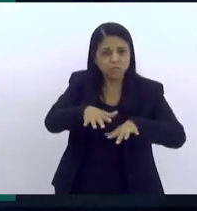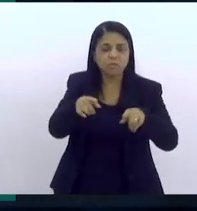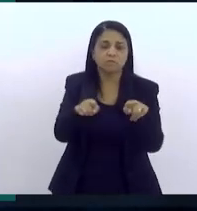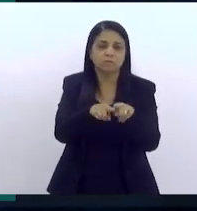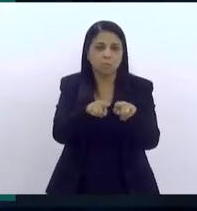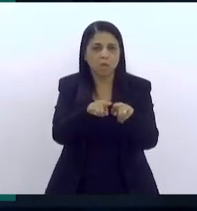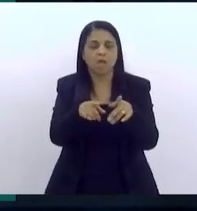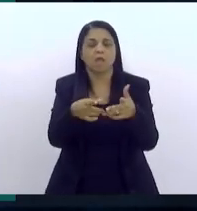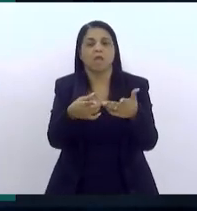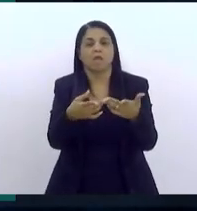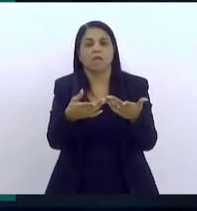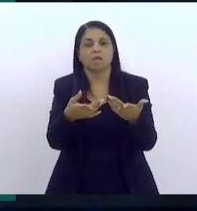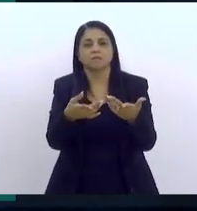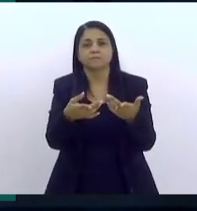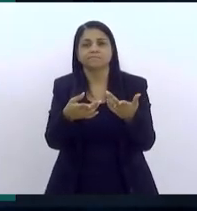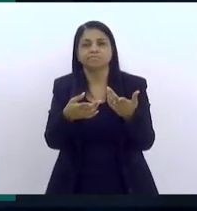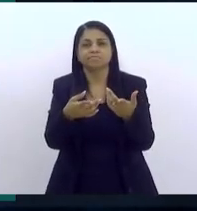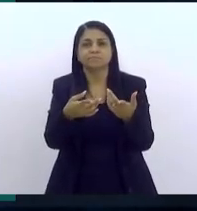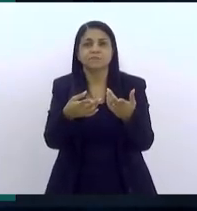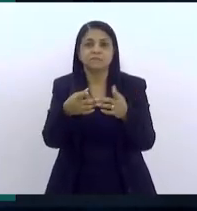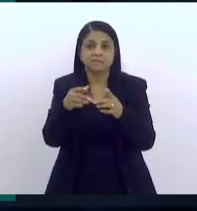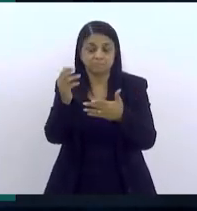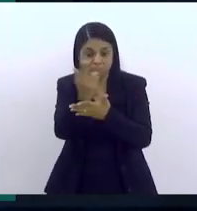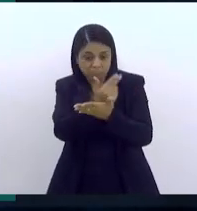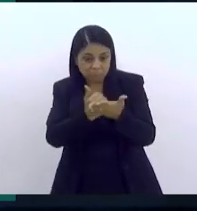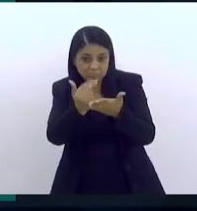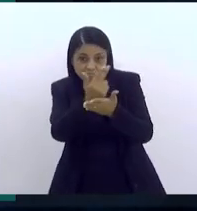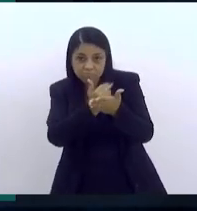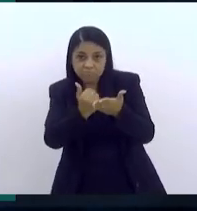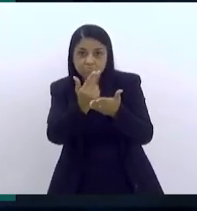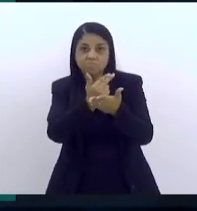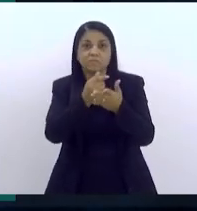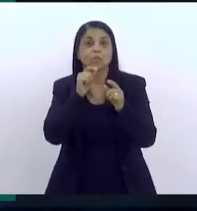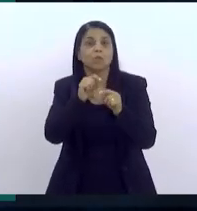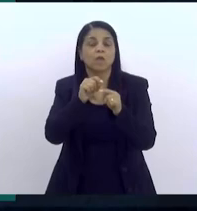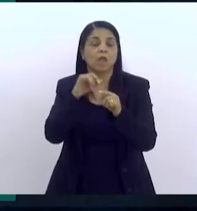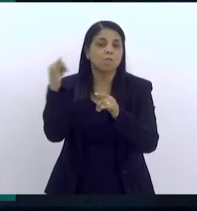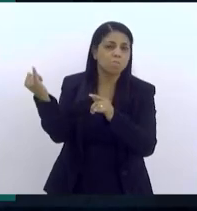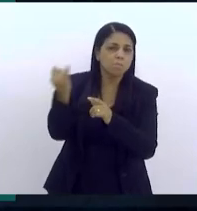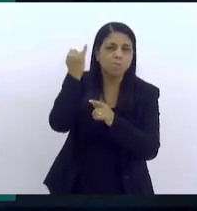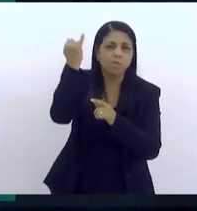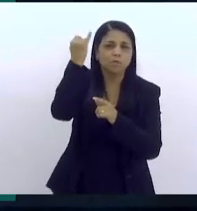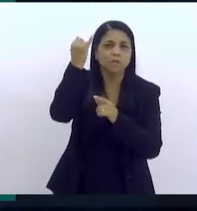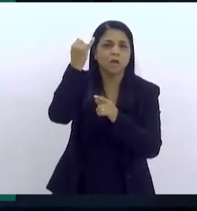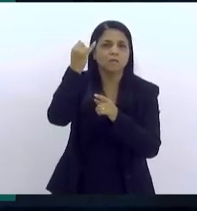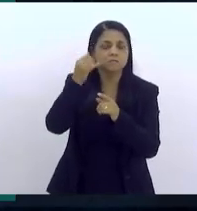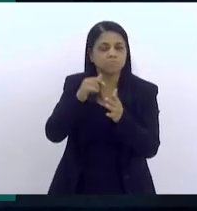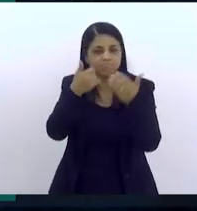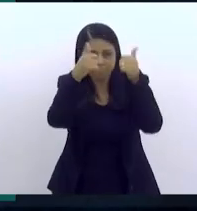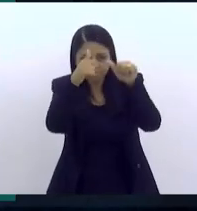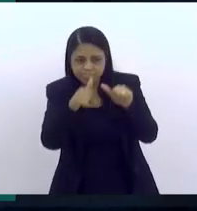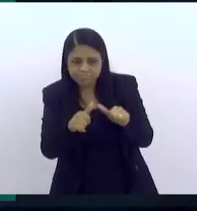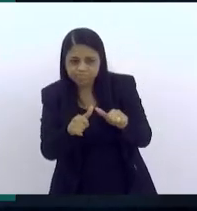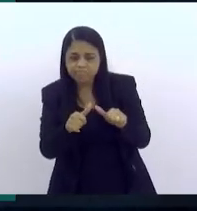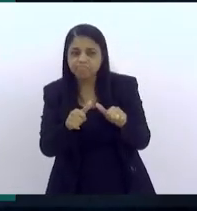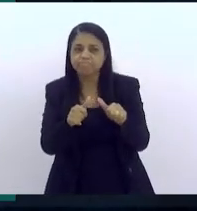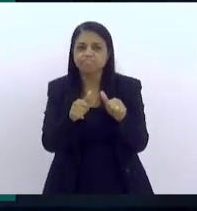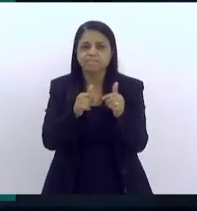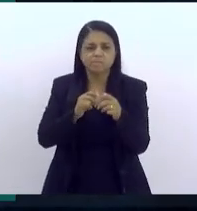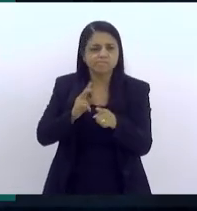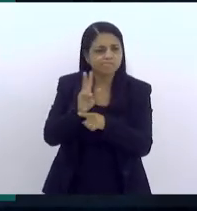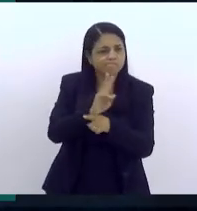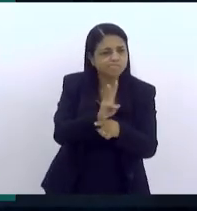assim nesse infográfico por exemplo ele fala sobre a importância de monitorar e avaliar rotineiramente